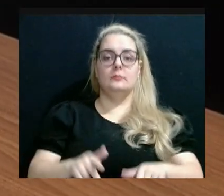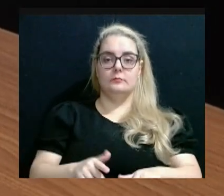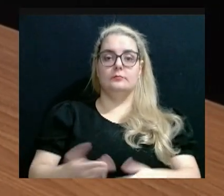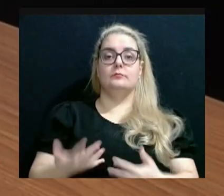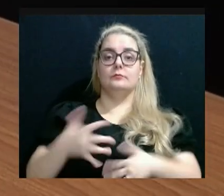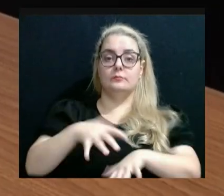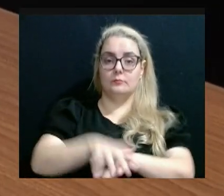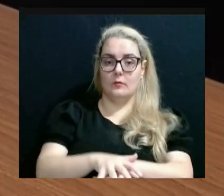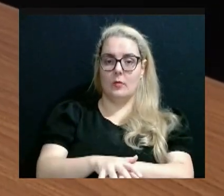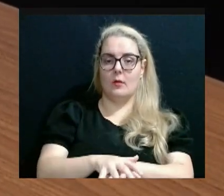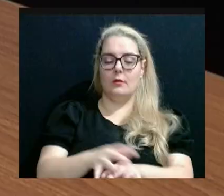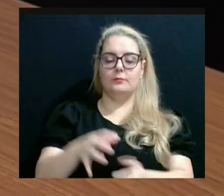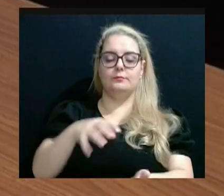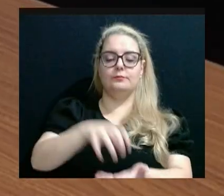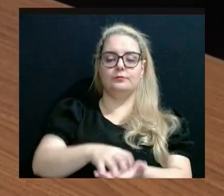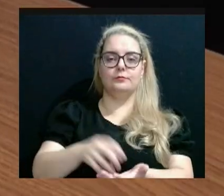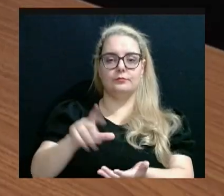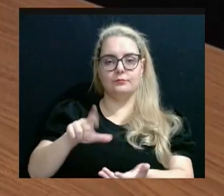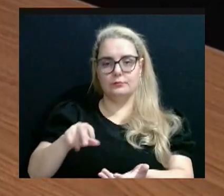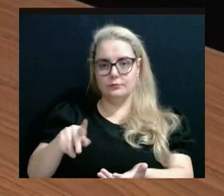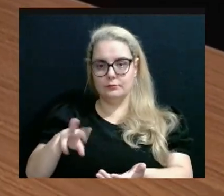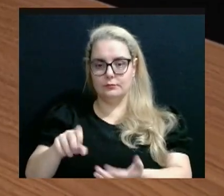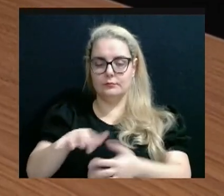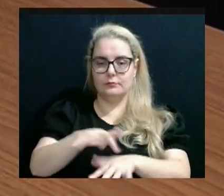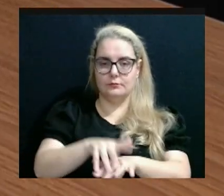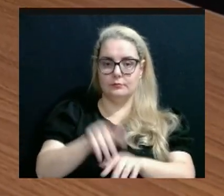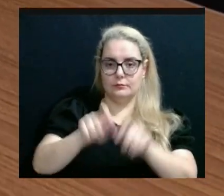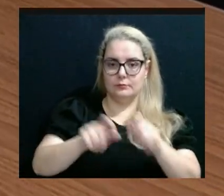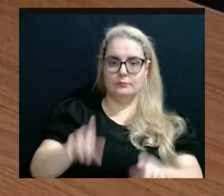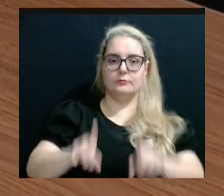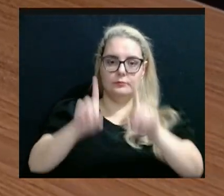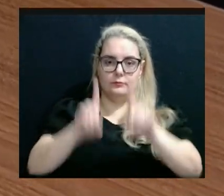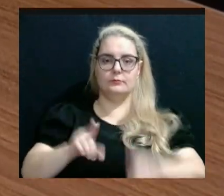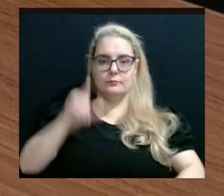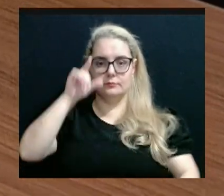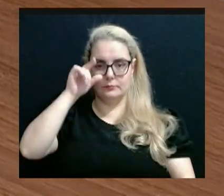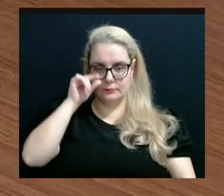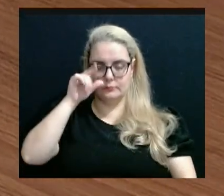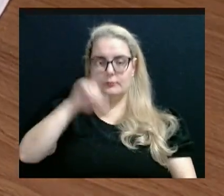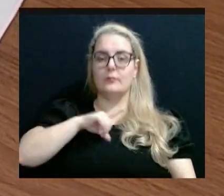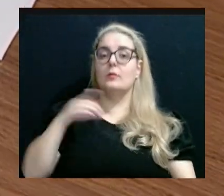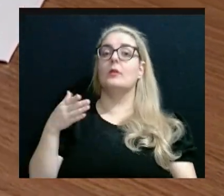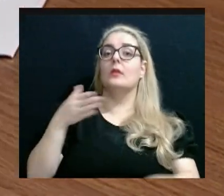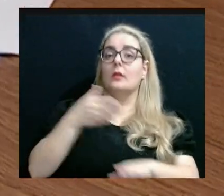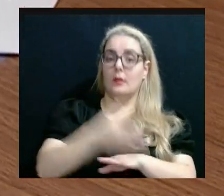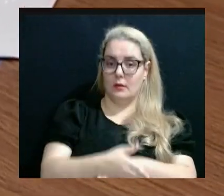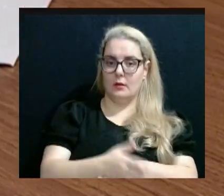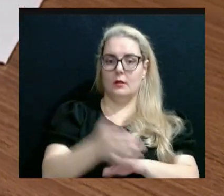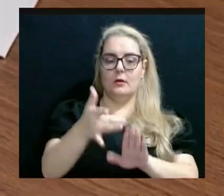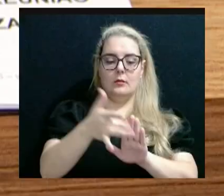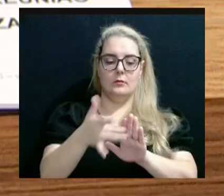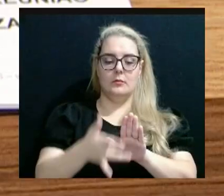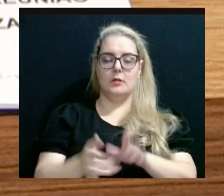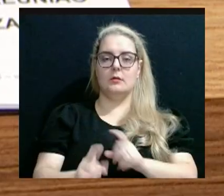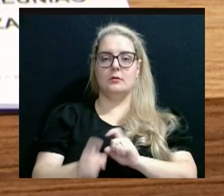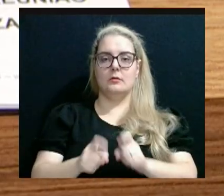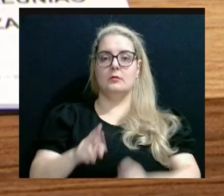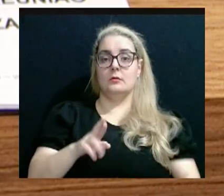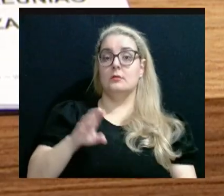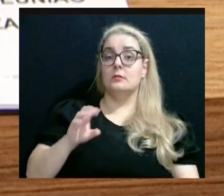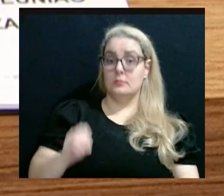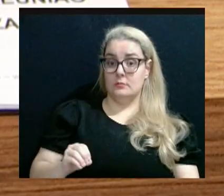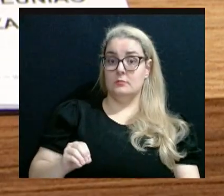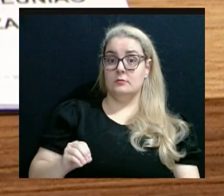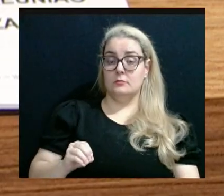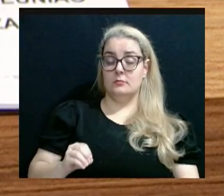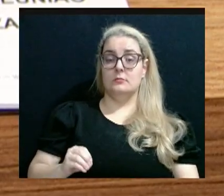Braille, que possibilita que pessoas com deficiência visual tenham acesso à pauta das reuniões ordinárias. O